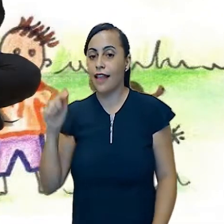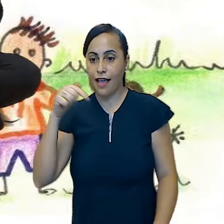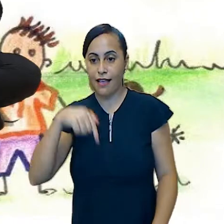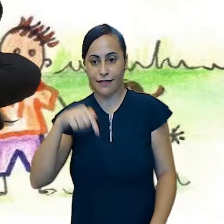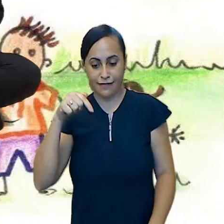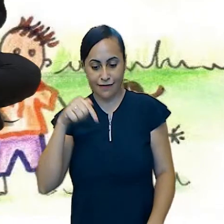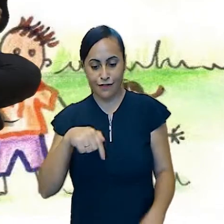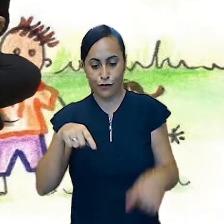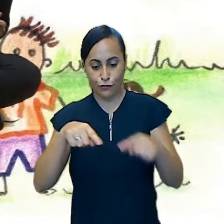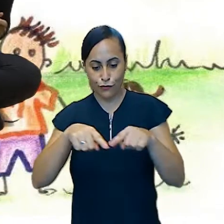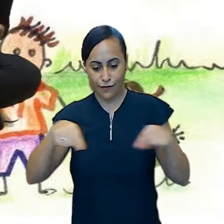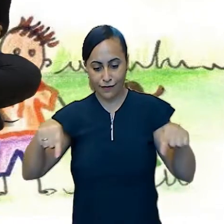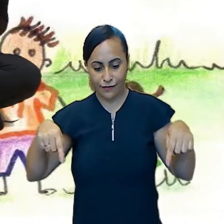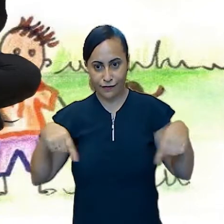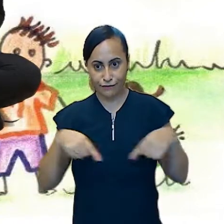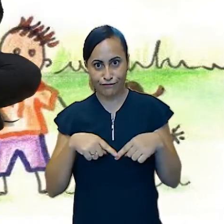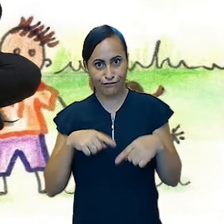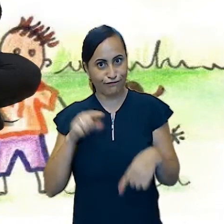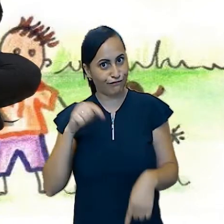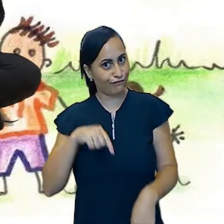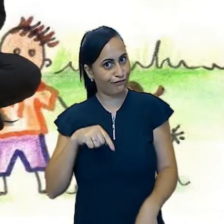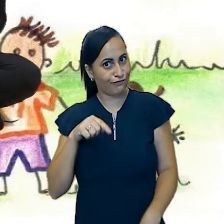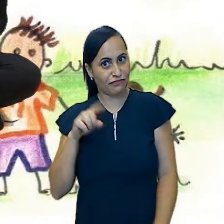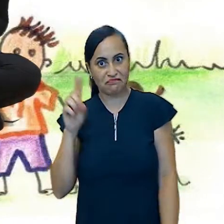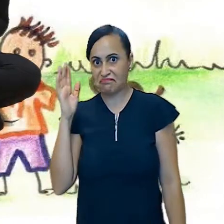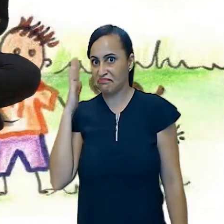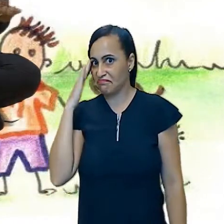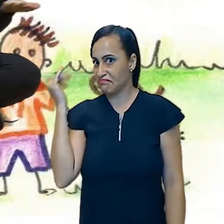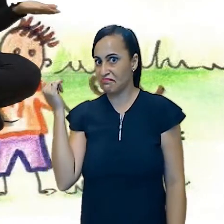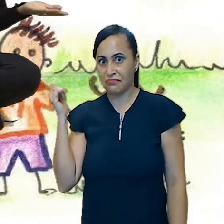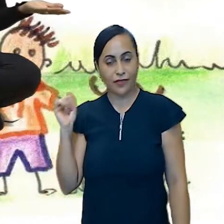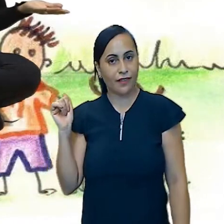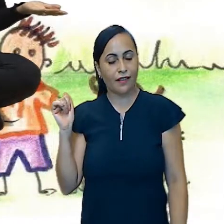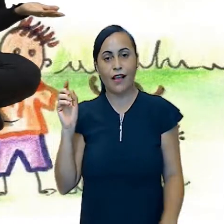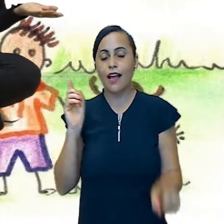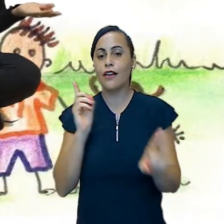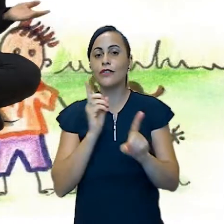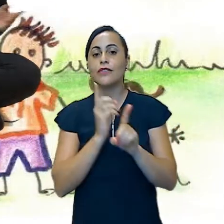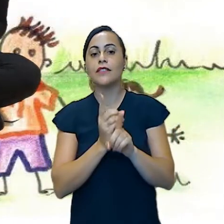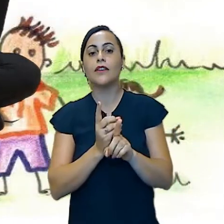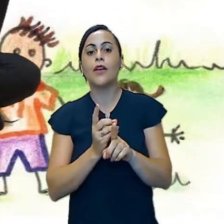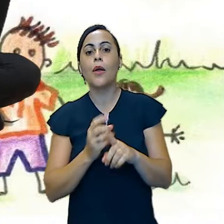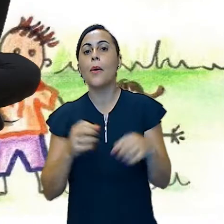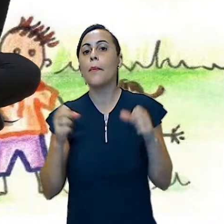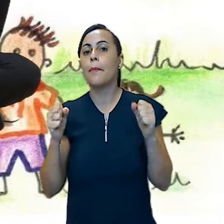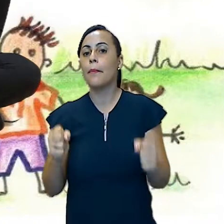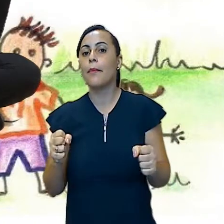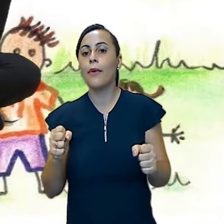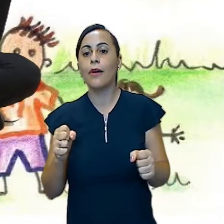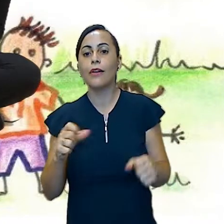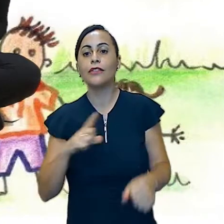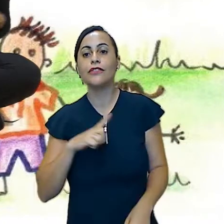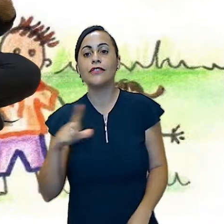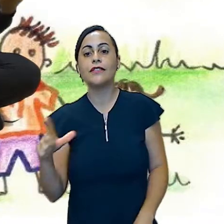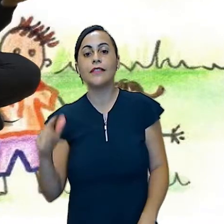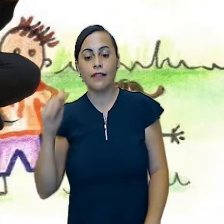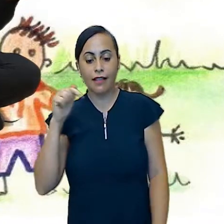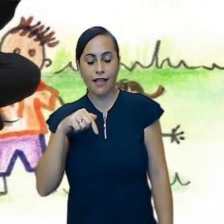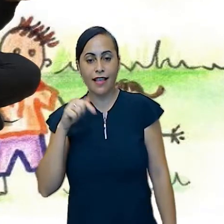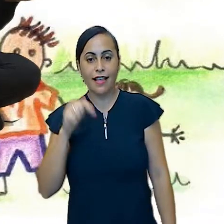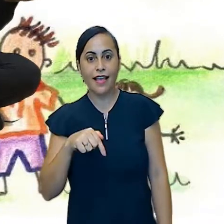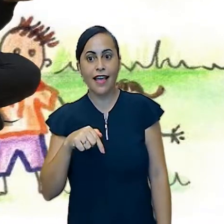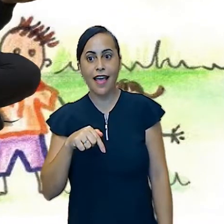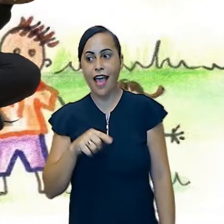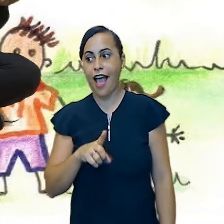que será que tem dentro? Eu não sei não. Para descobrir o que pode ter lá dentro,